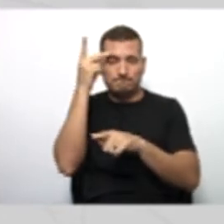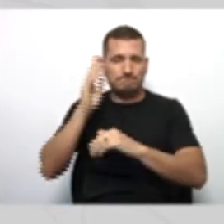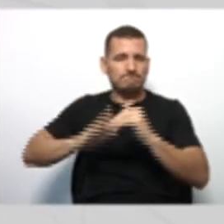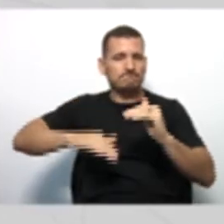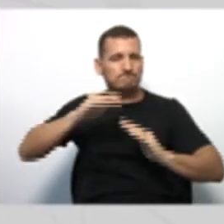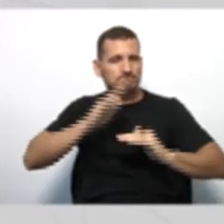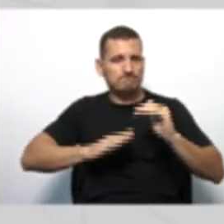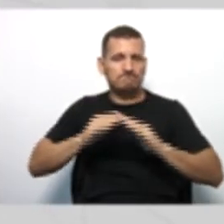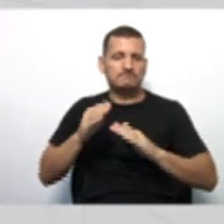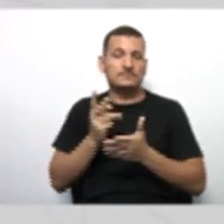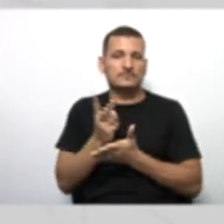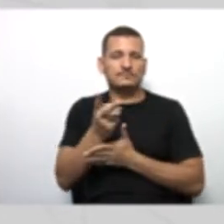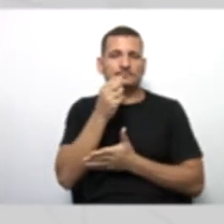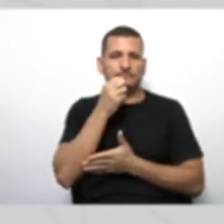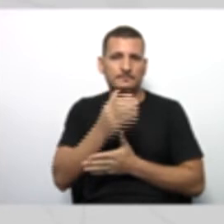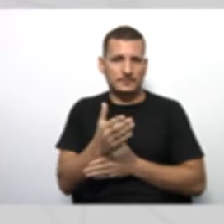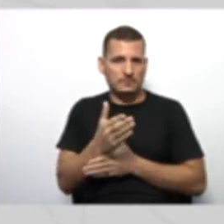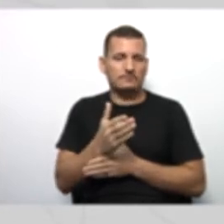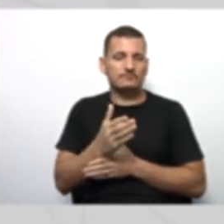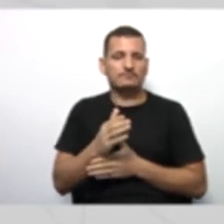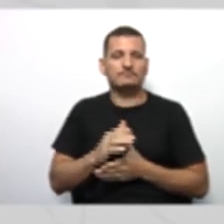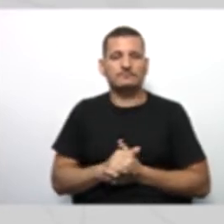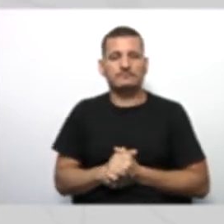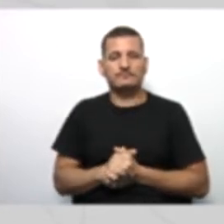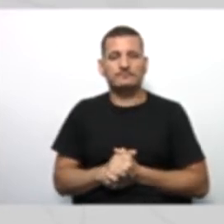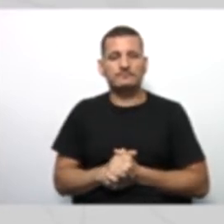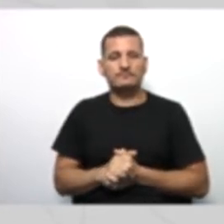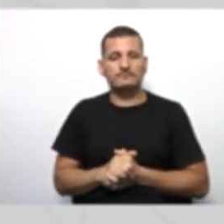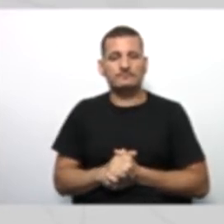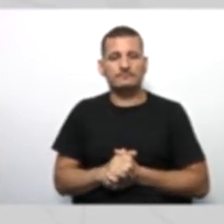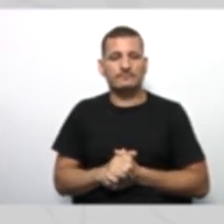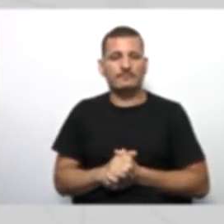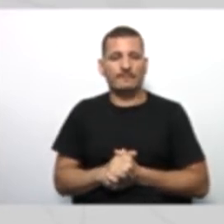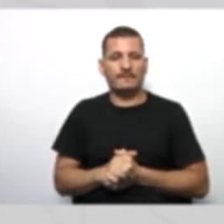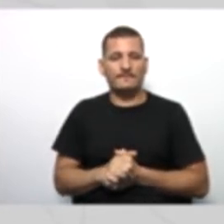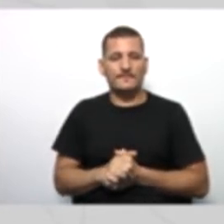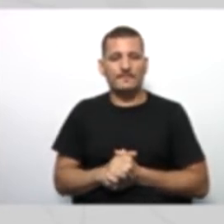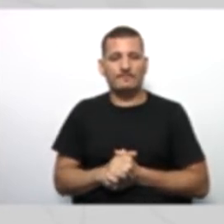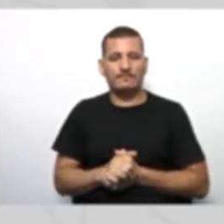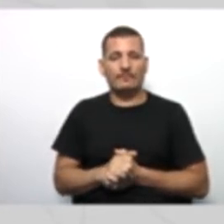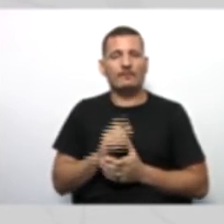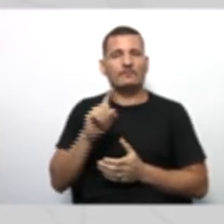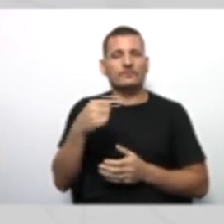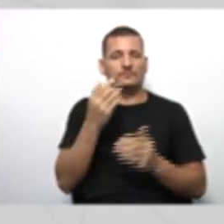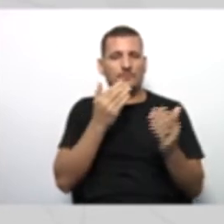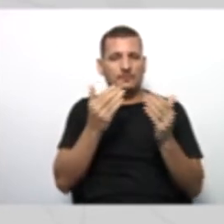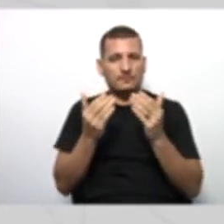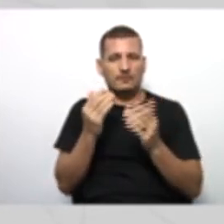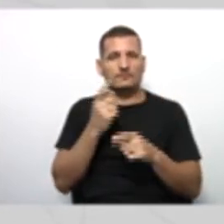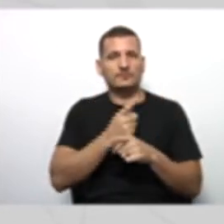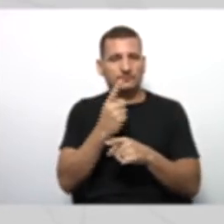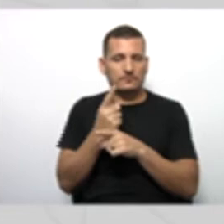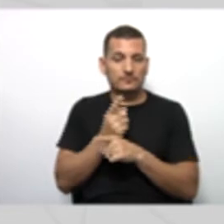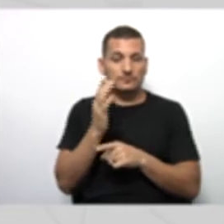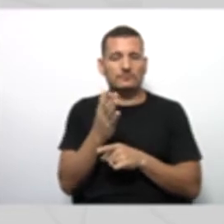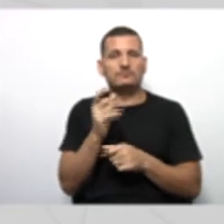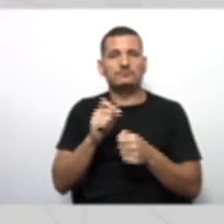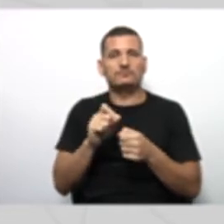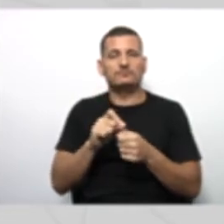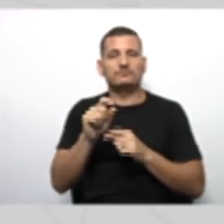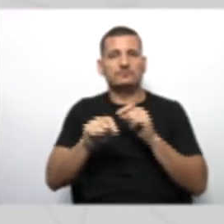vocês lembram das premissas, aquilo que a gente não leva em consideração, mas que é algo fundamental que a gente tenha, exemplo, o dinheiro.